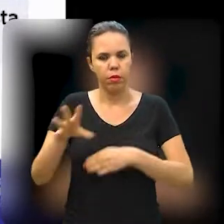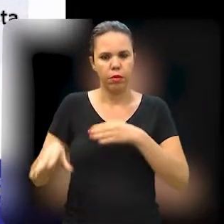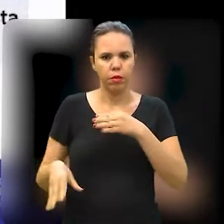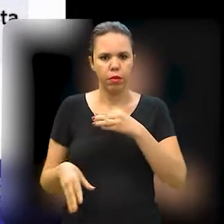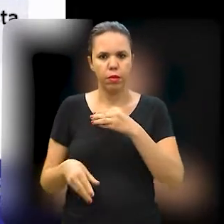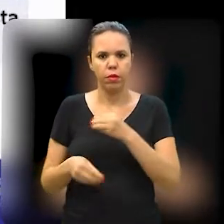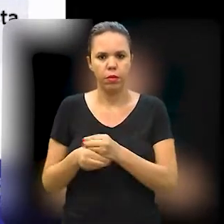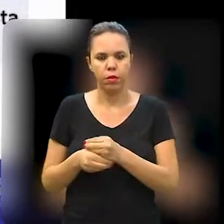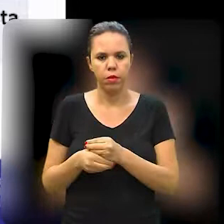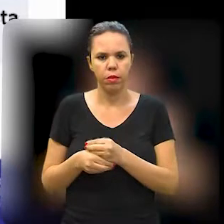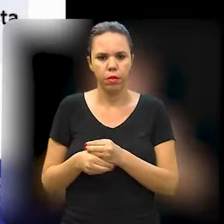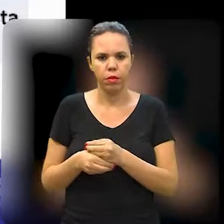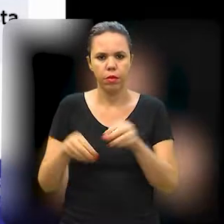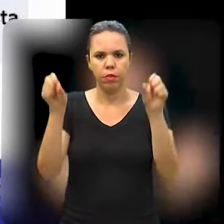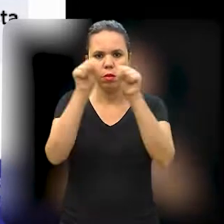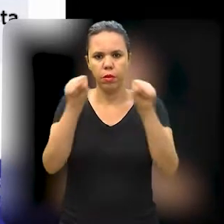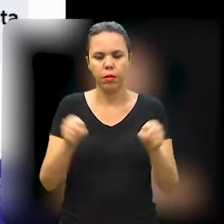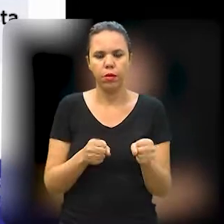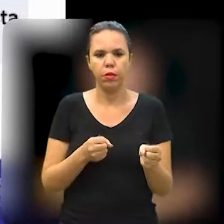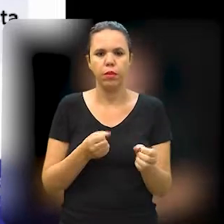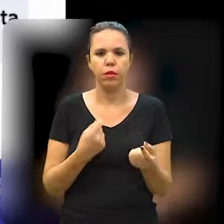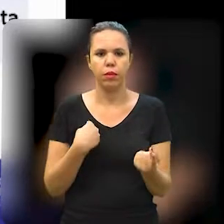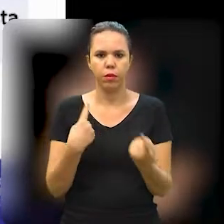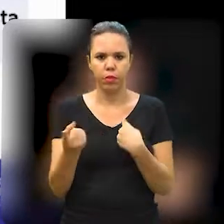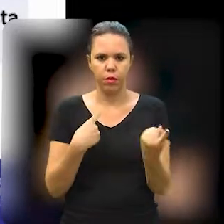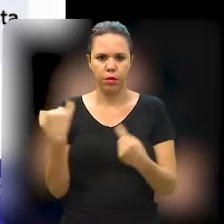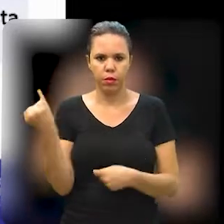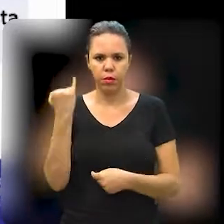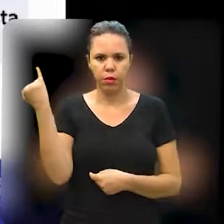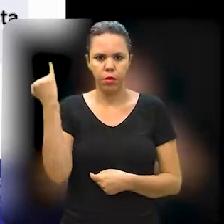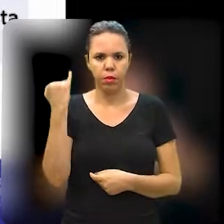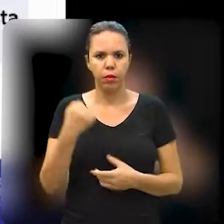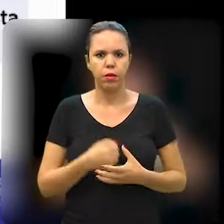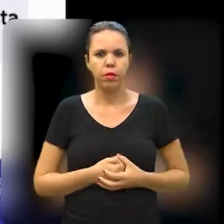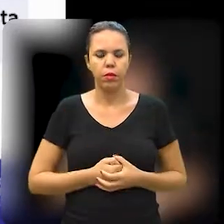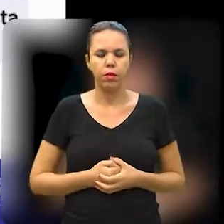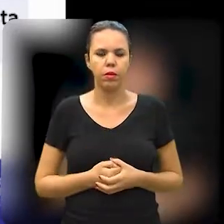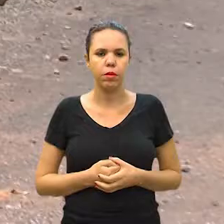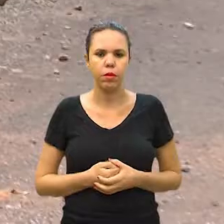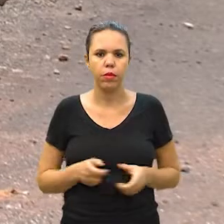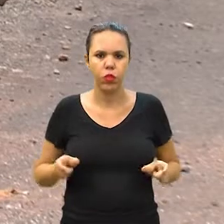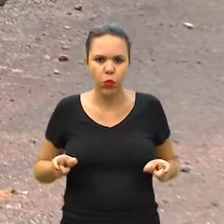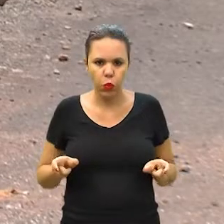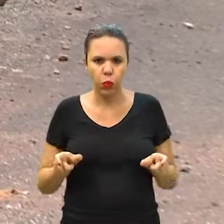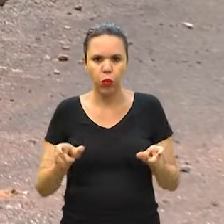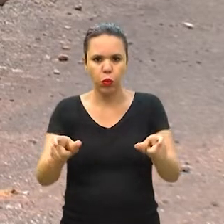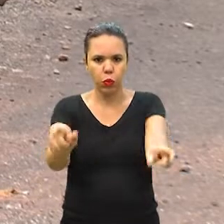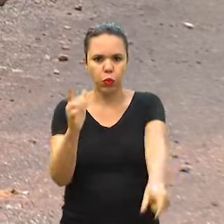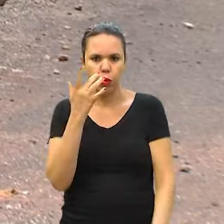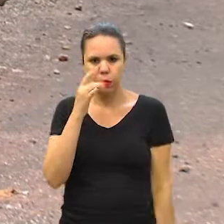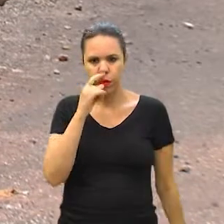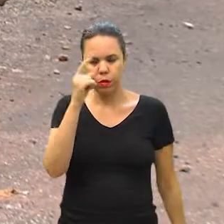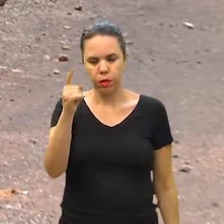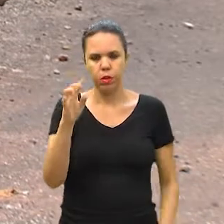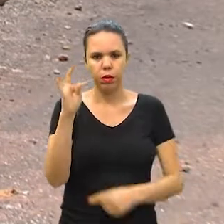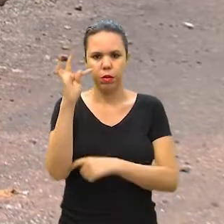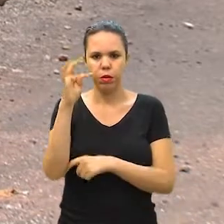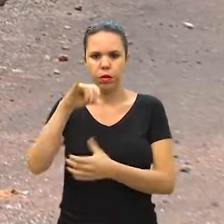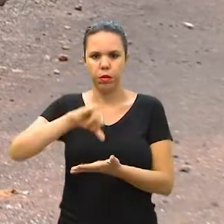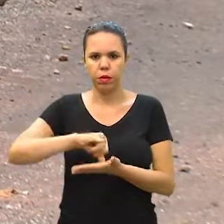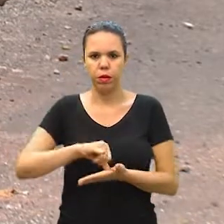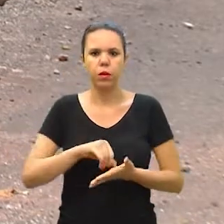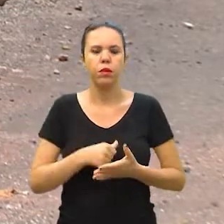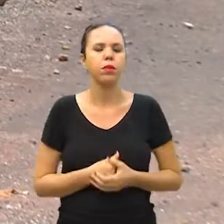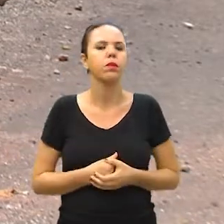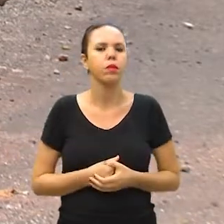processo de implementação de um dos sistemas viários mais importantes da região. O corredor Ouro Verde parte do